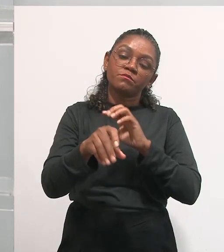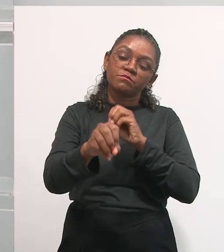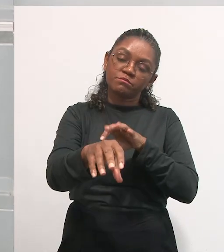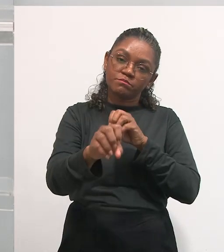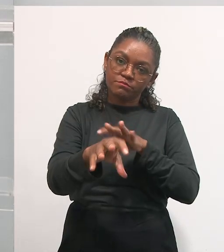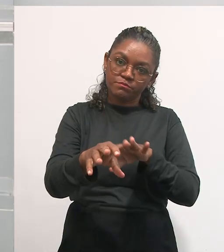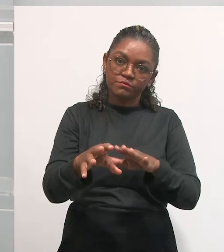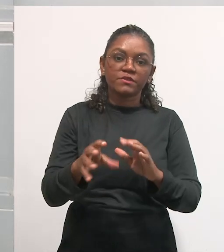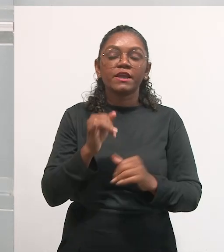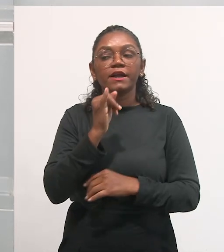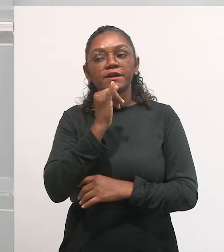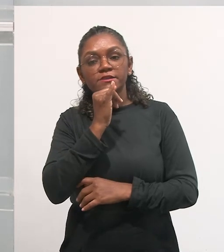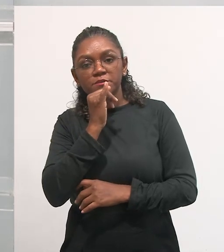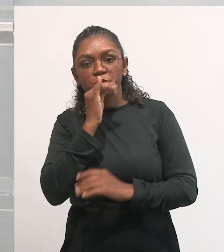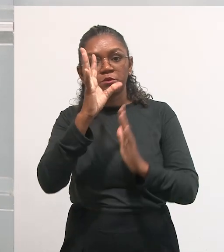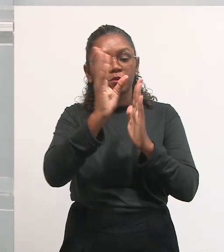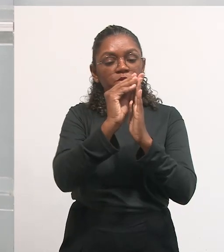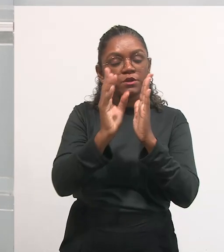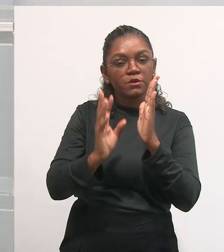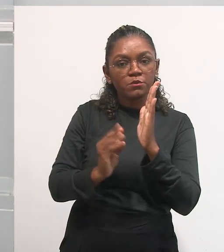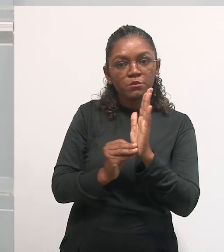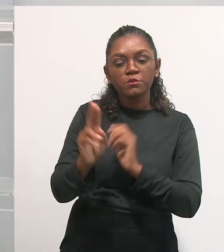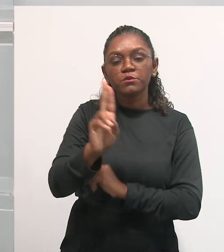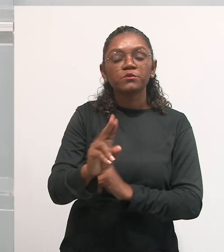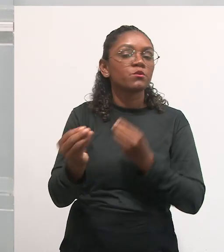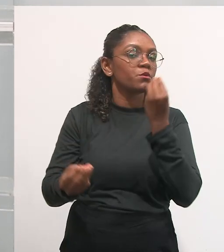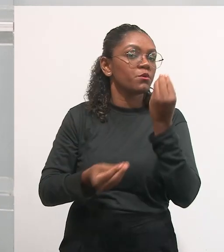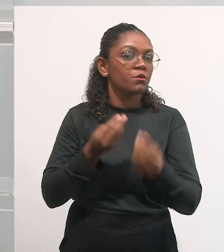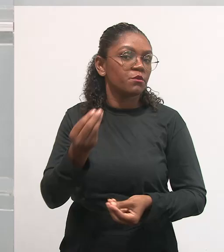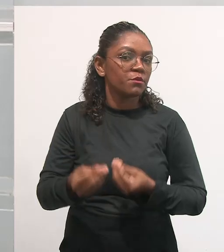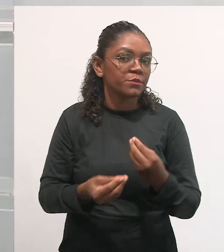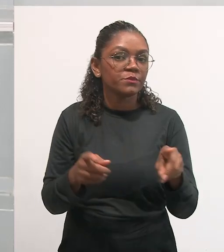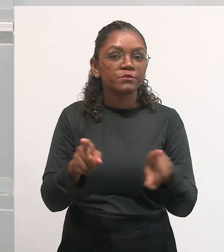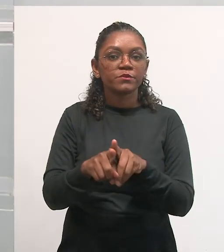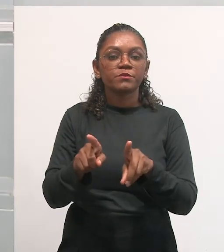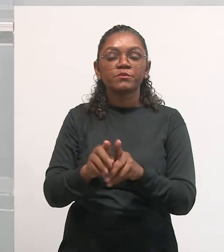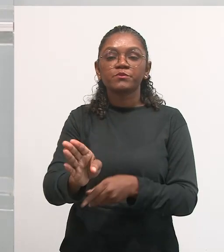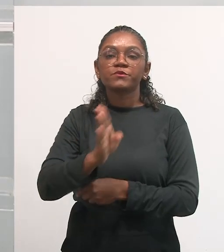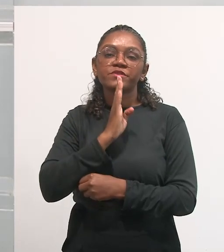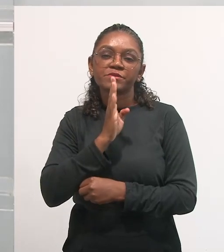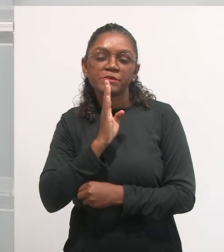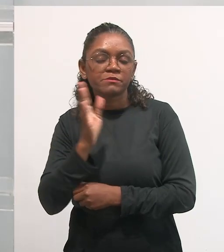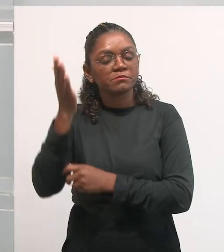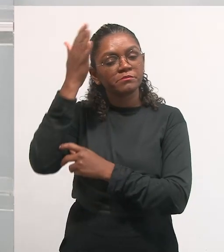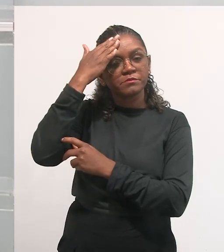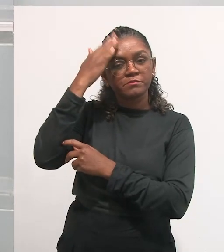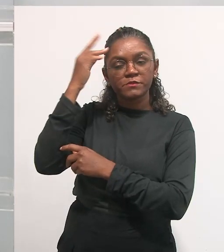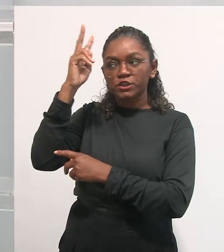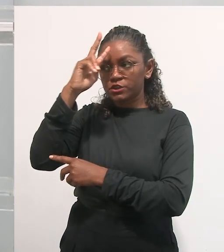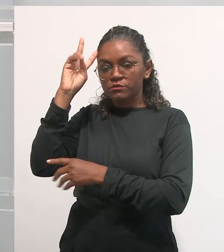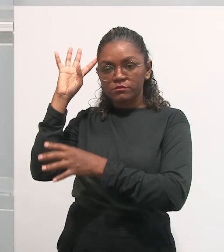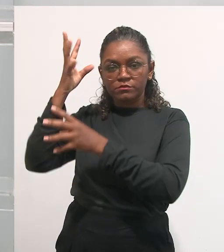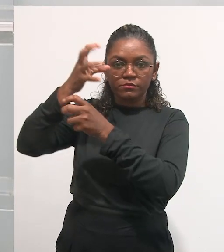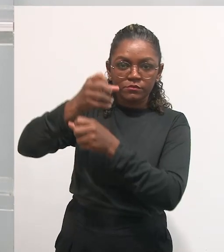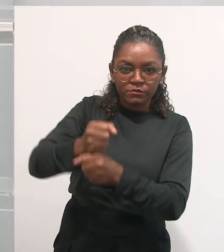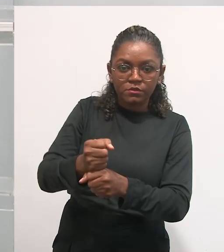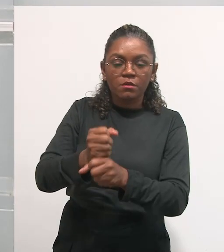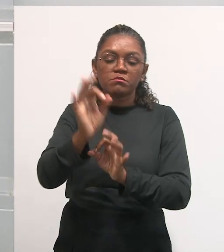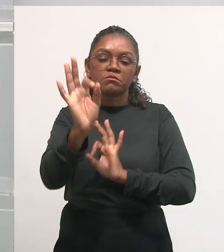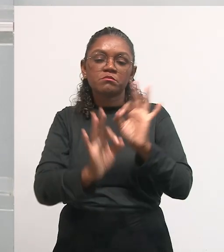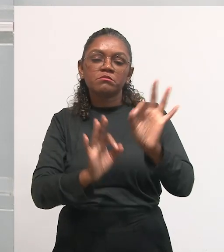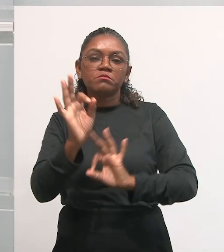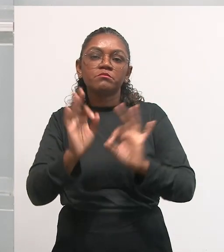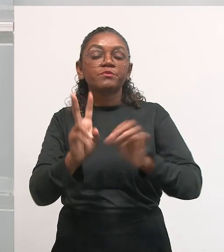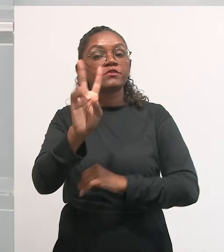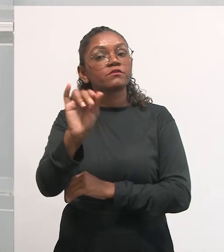conteúdos vão ser utilizados Como que o o conhecimento e o Saber historicamente organizado vai ser